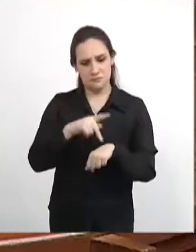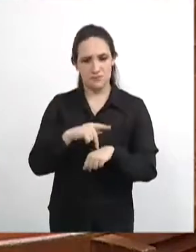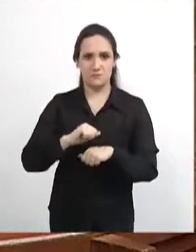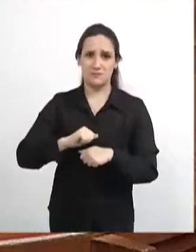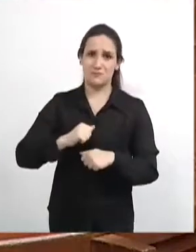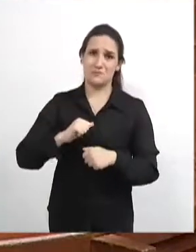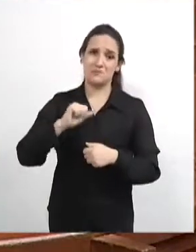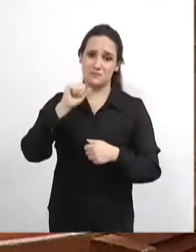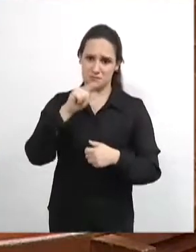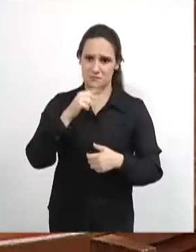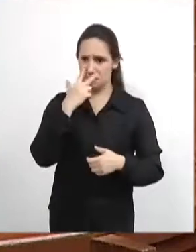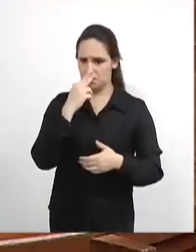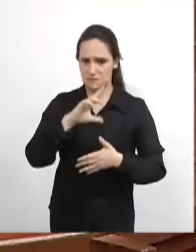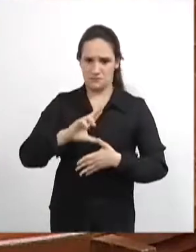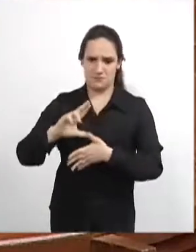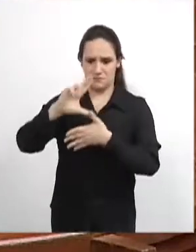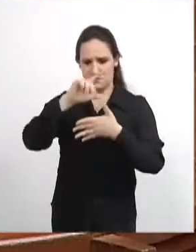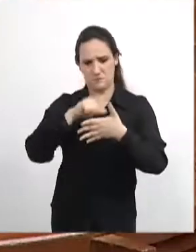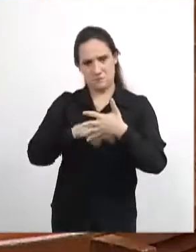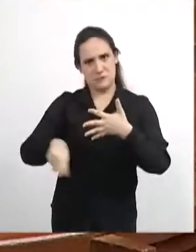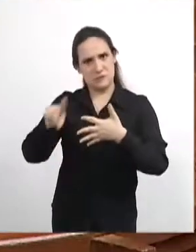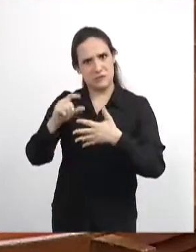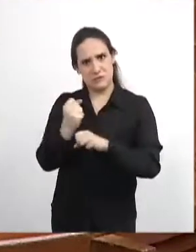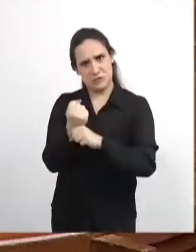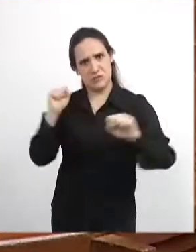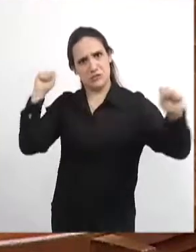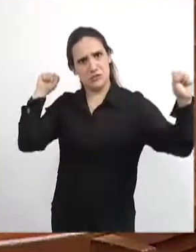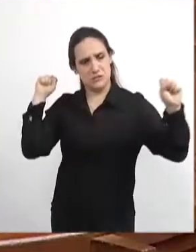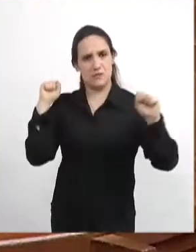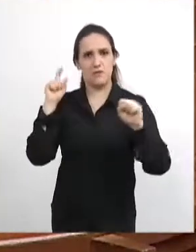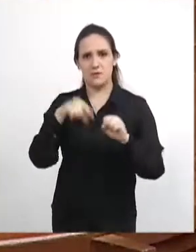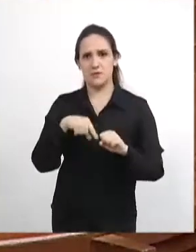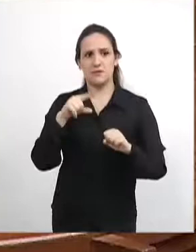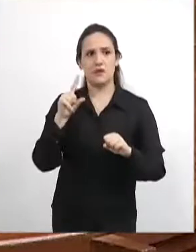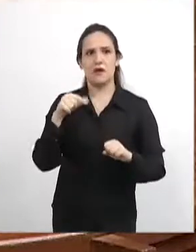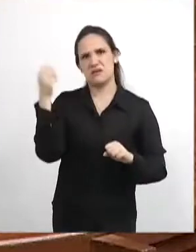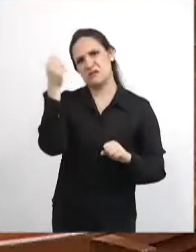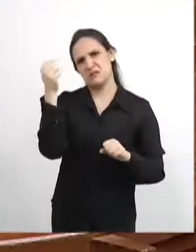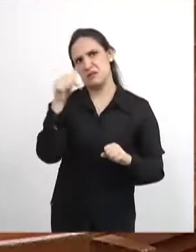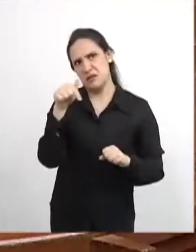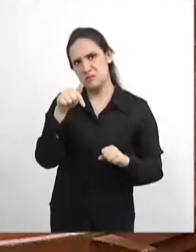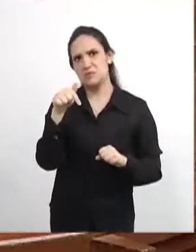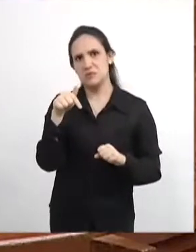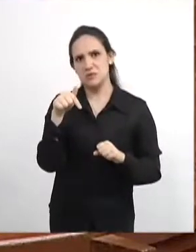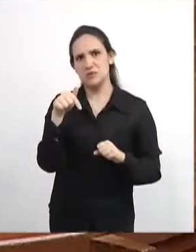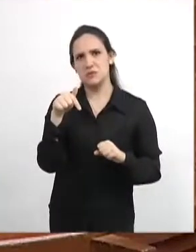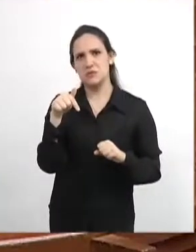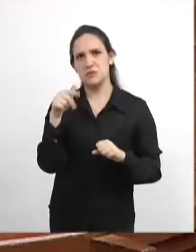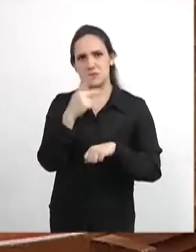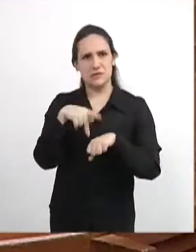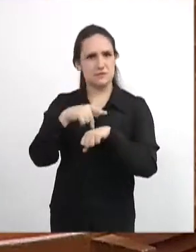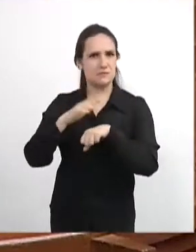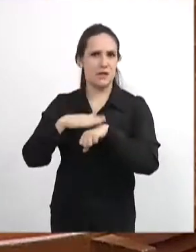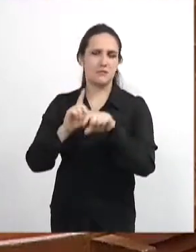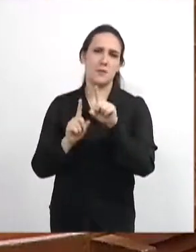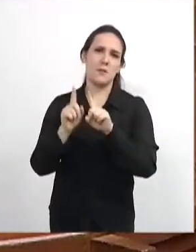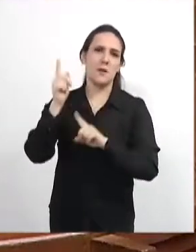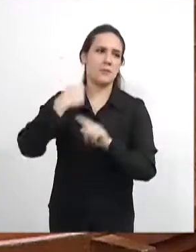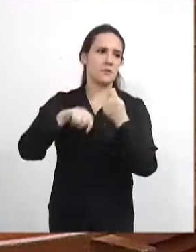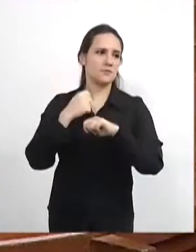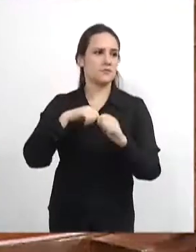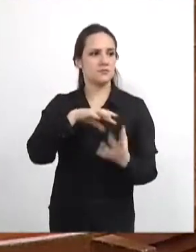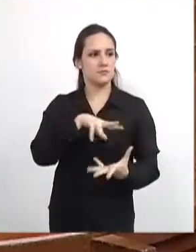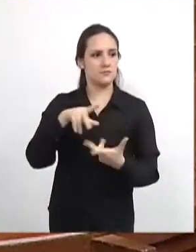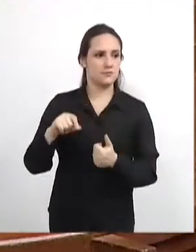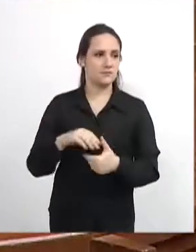geograficamente continental, um país que caminha para a sétima, sexta economia do mundo, e nós não podemos viver com